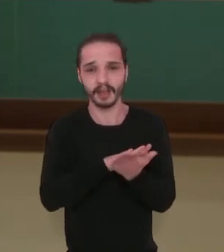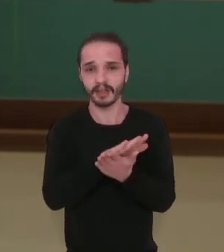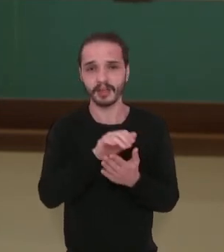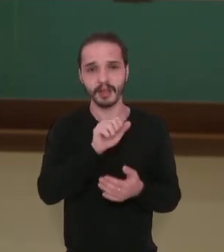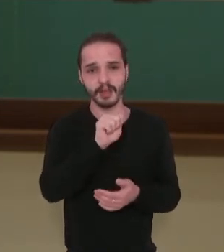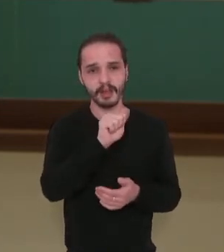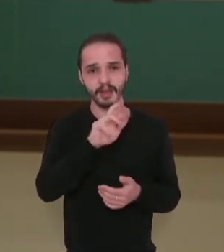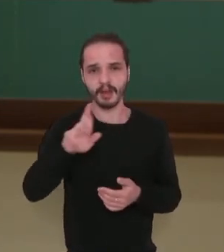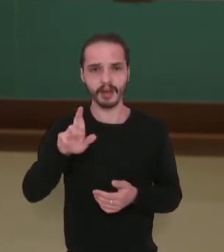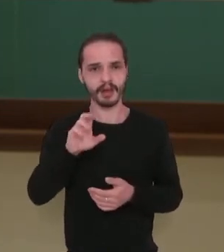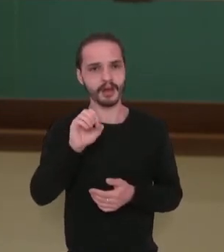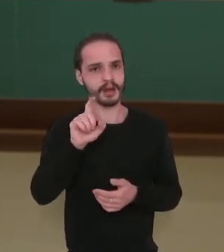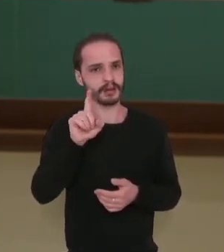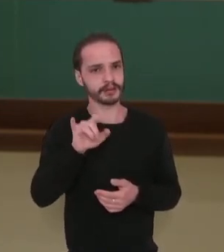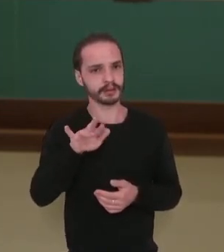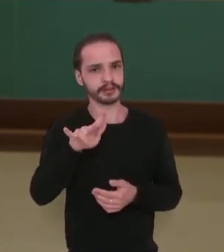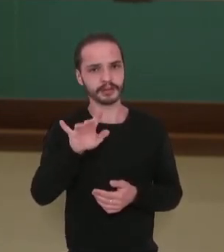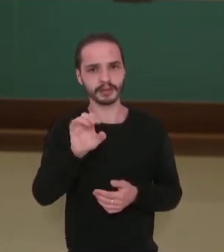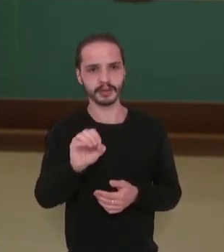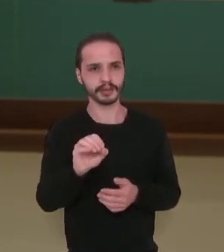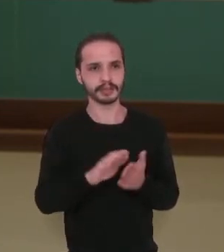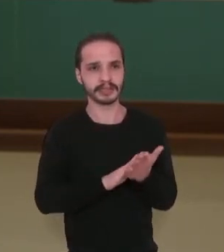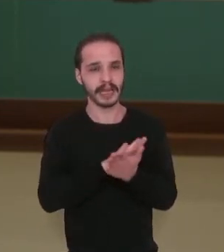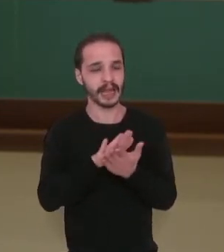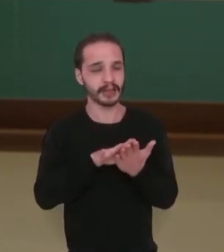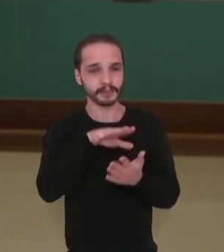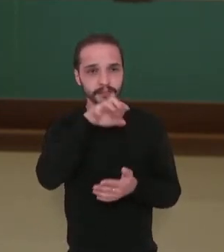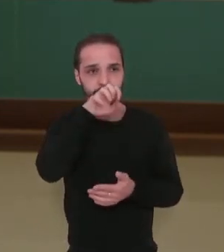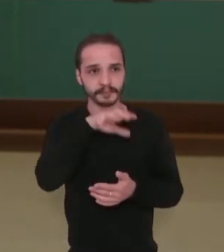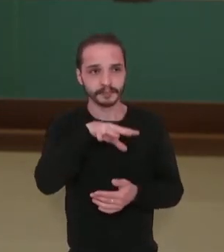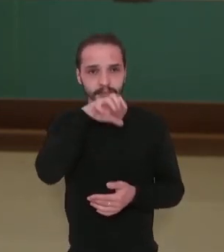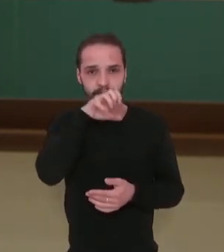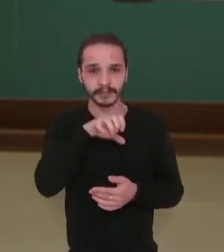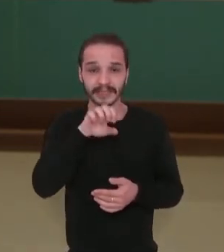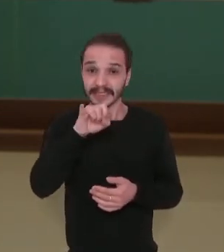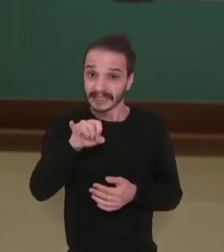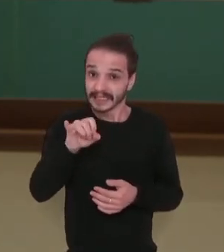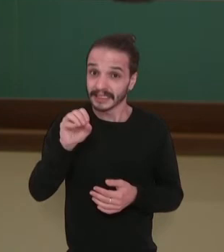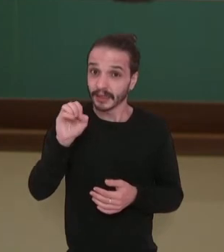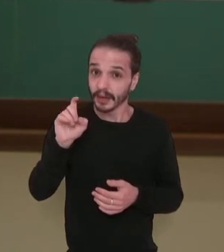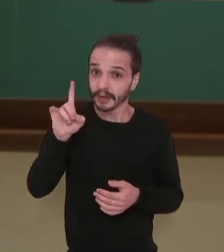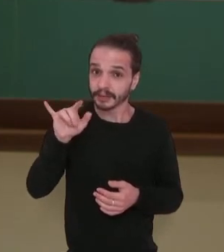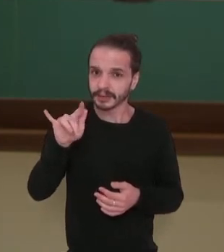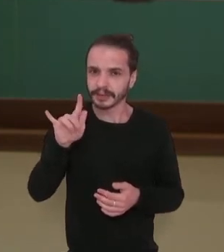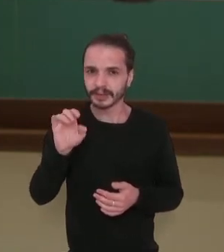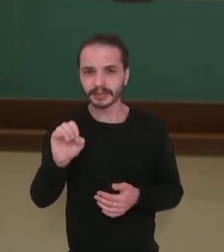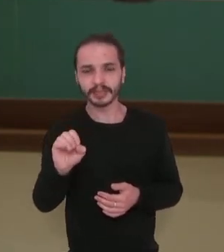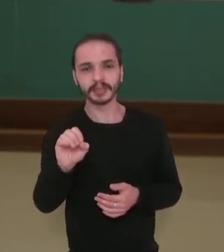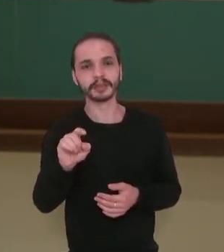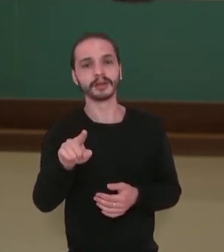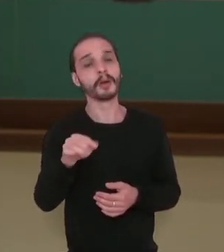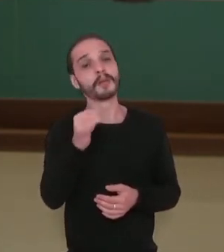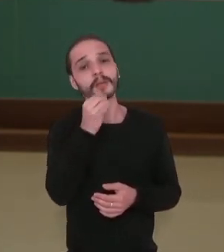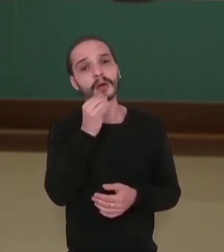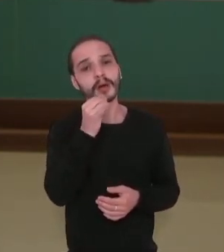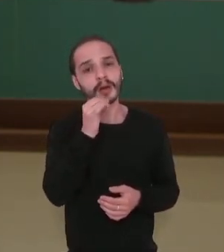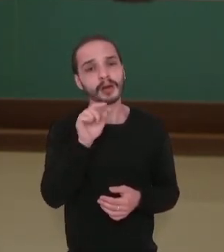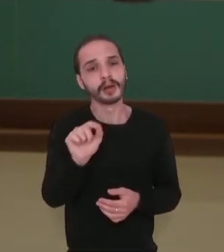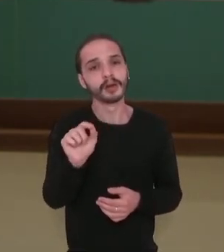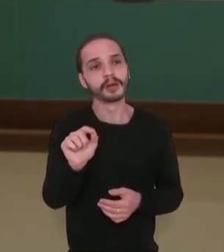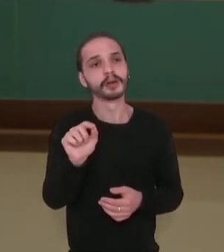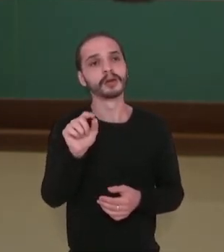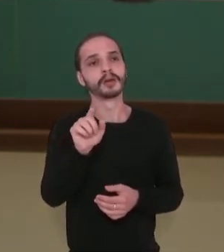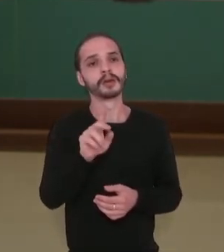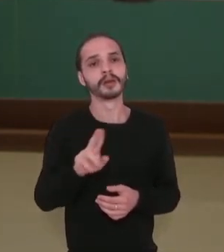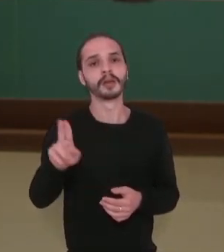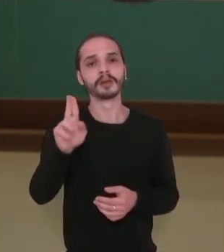oxigênio. Não existe, ok? Não consegue viver na presença de oxigênio. Por exemplo, os micro-organismos que são